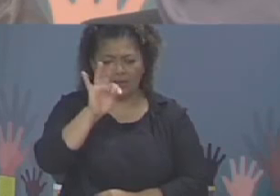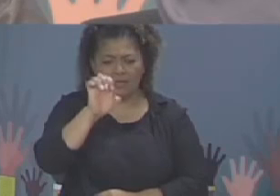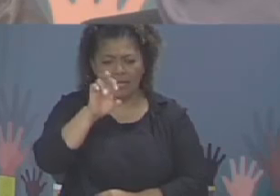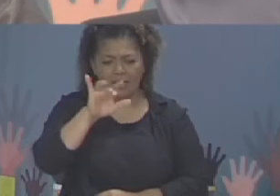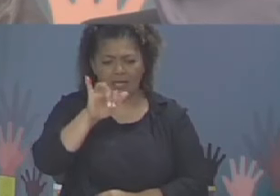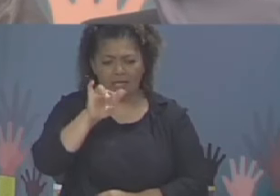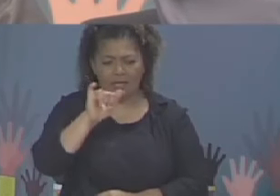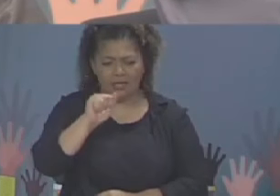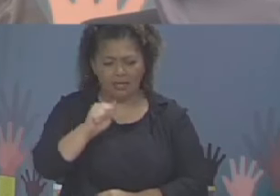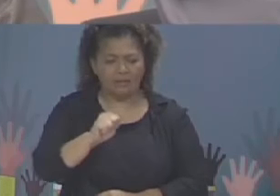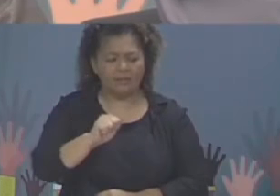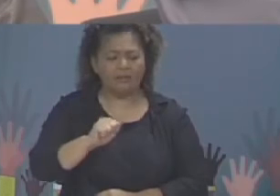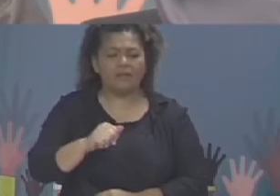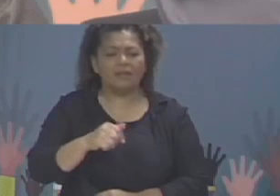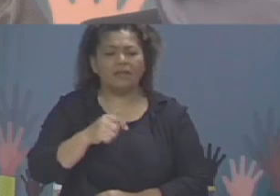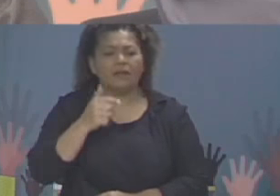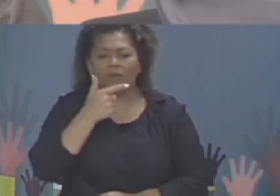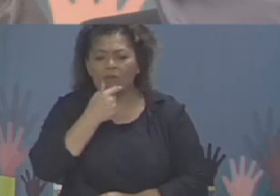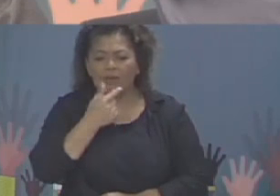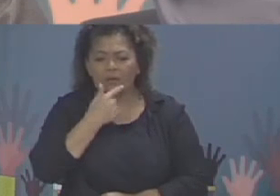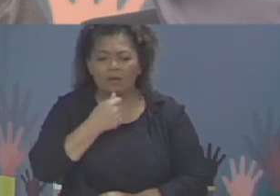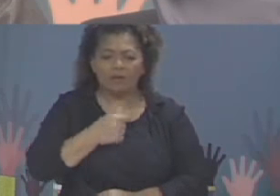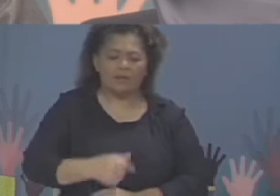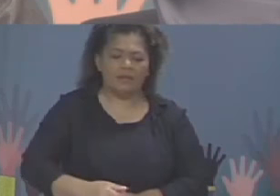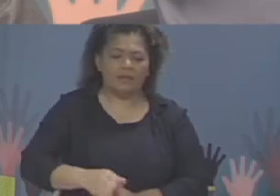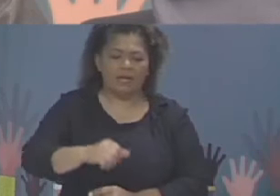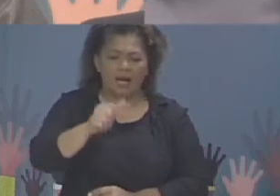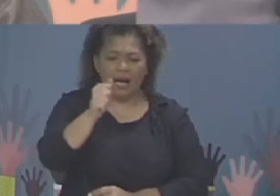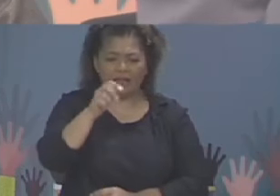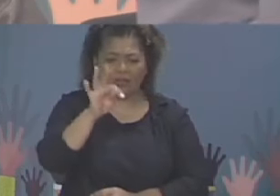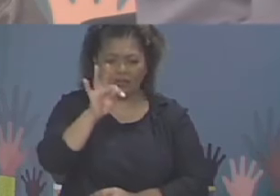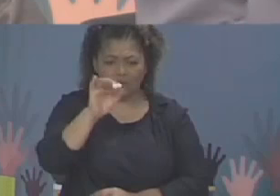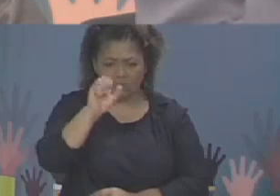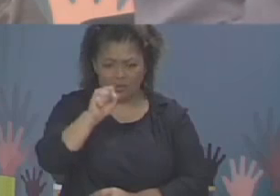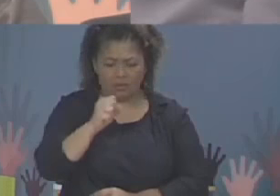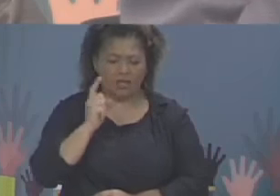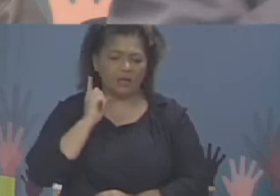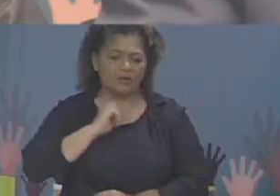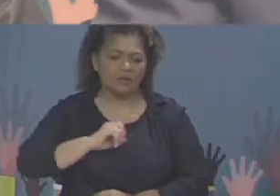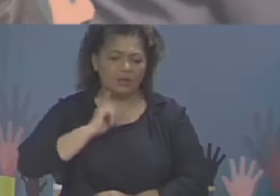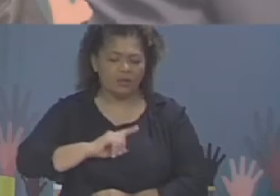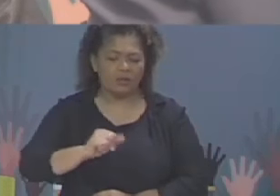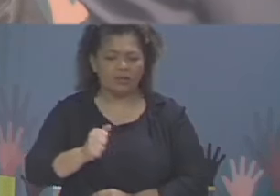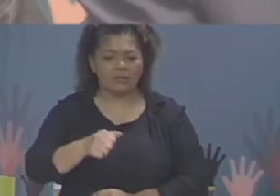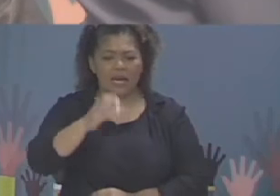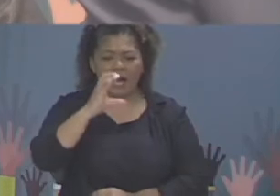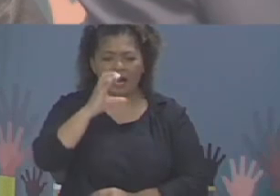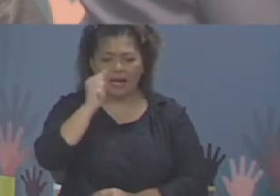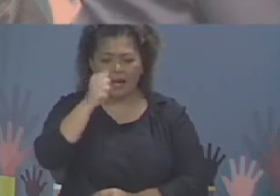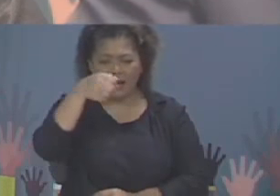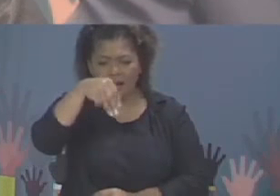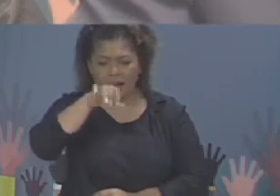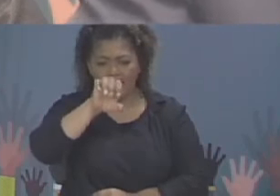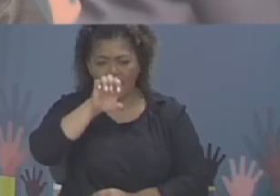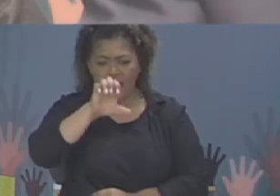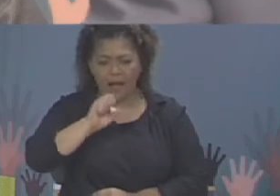daqui de Goiás, a Carolina Carvalho, de São Paulo, a Maria José Salum, mineira, como eu, a Carmen Neufeld, que eu citei há pouco, que é de São Paulo,